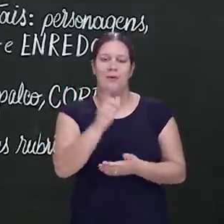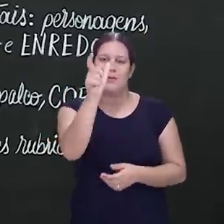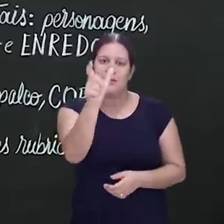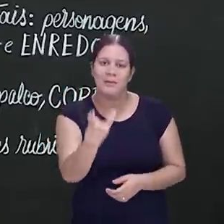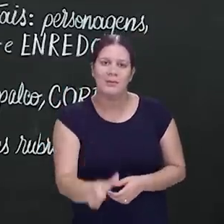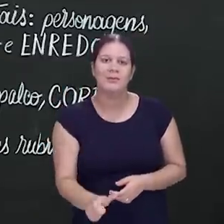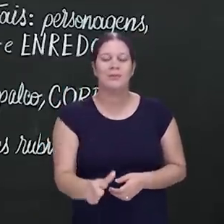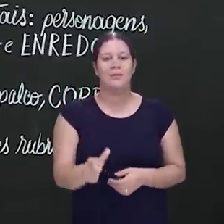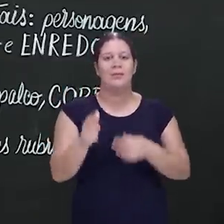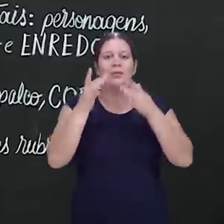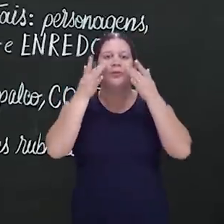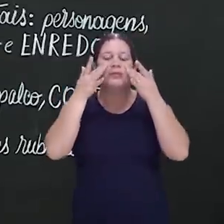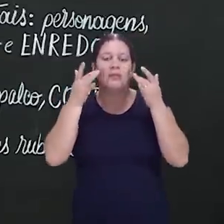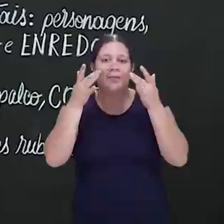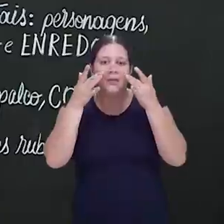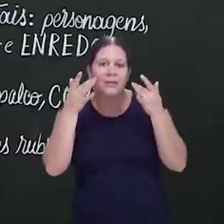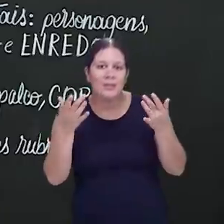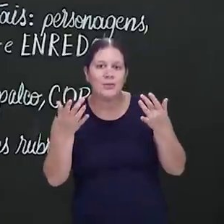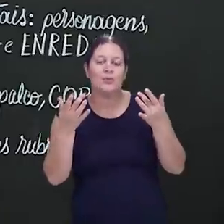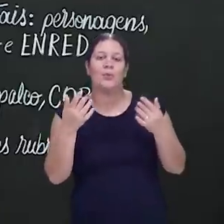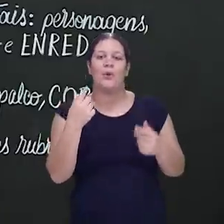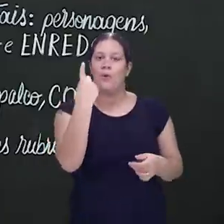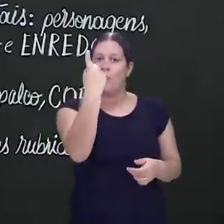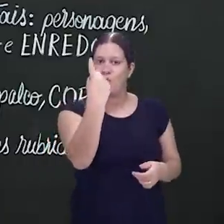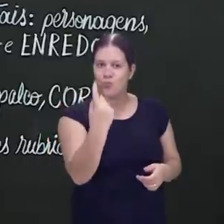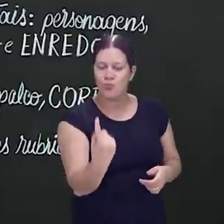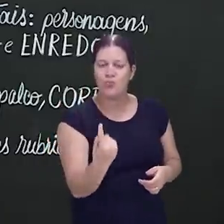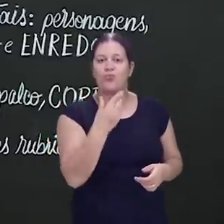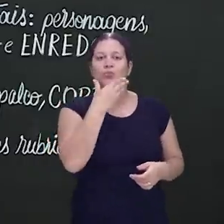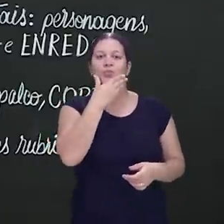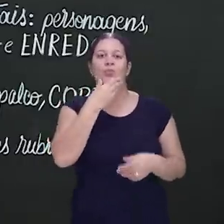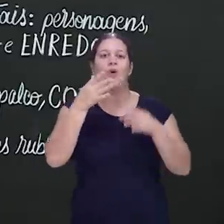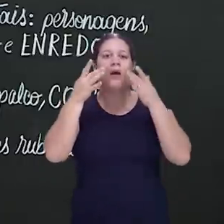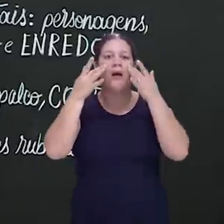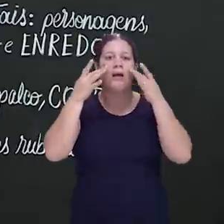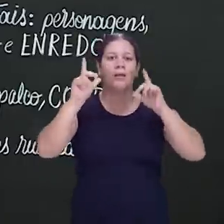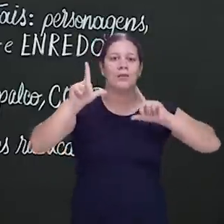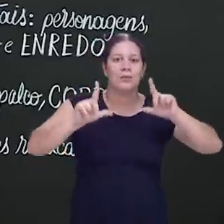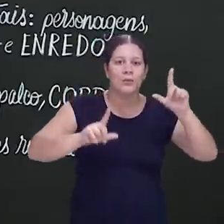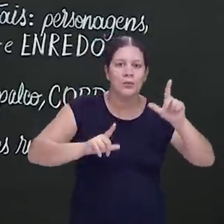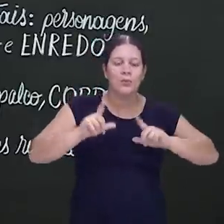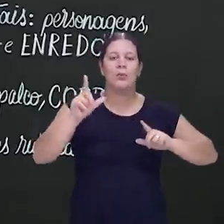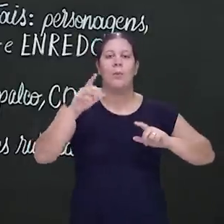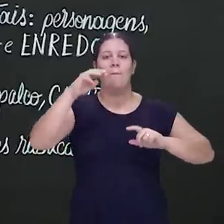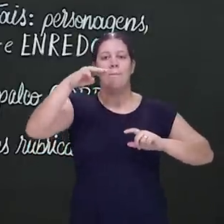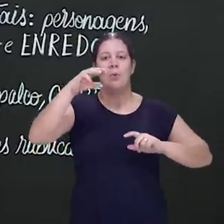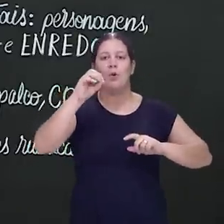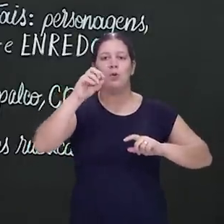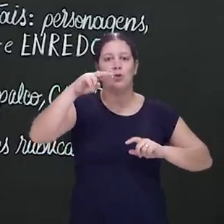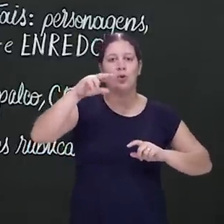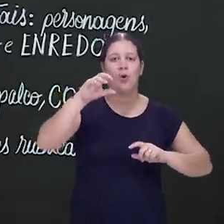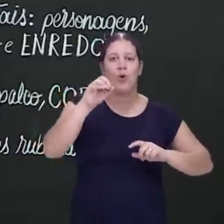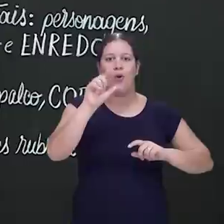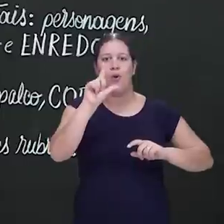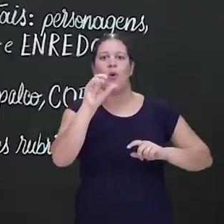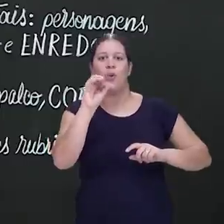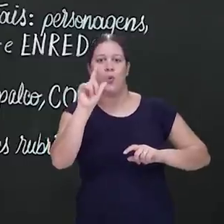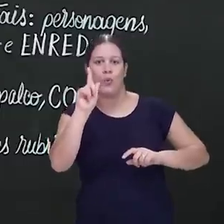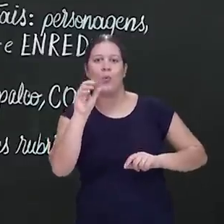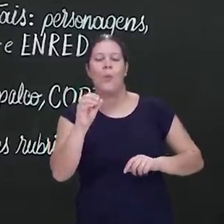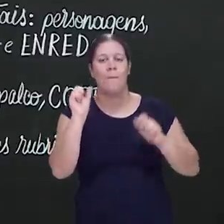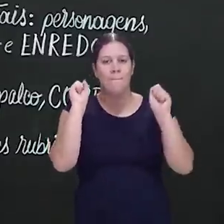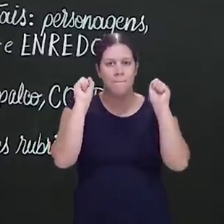se deparar com textos dramáticos encenados apenas por um ator, que é o que a gente chama de monólogo. Isso pode